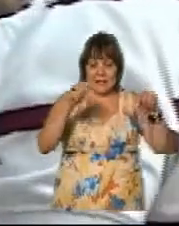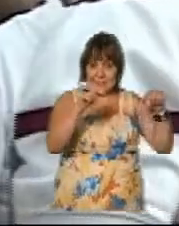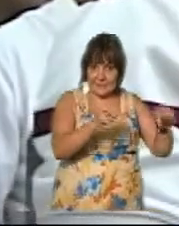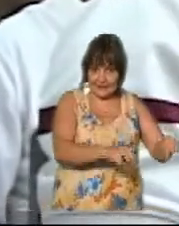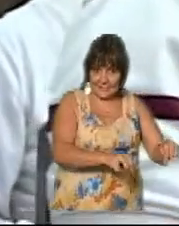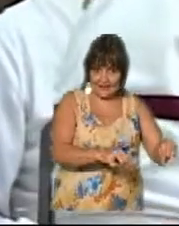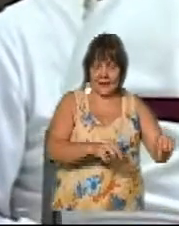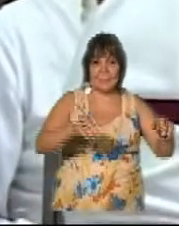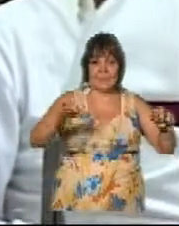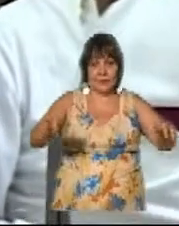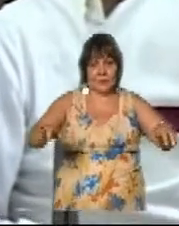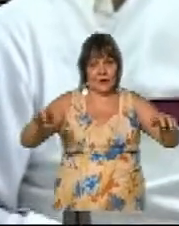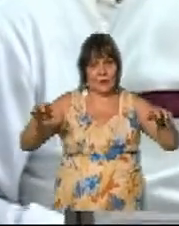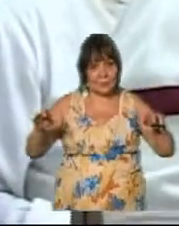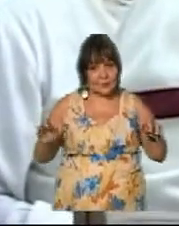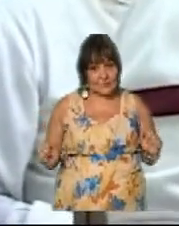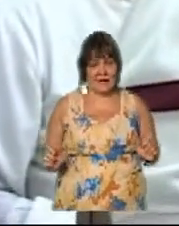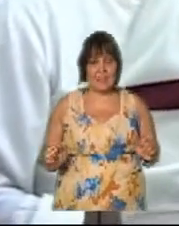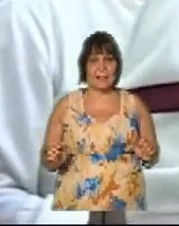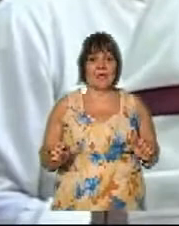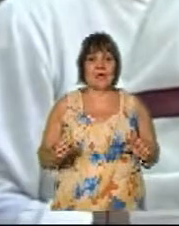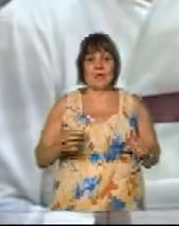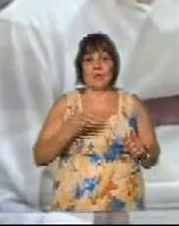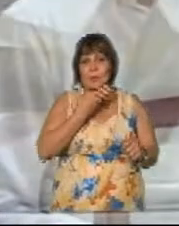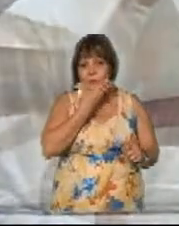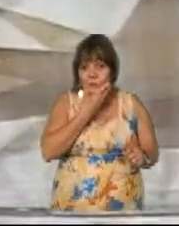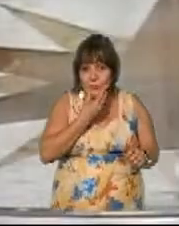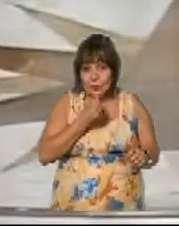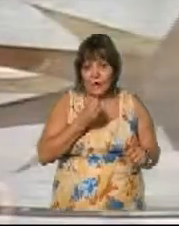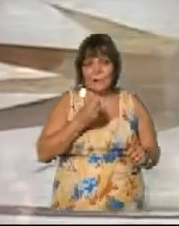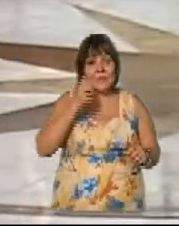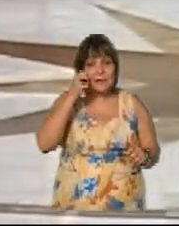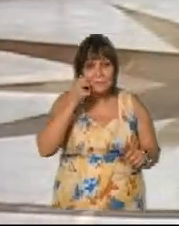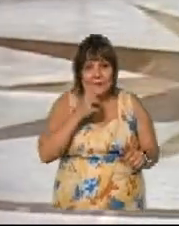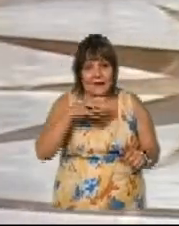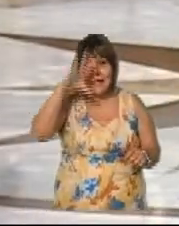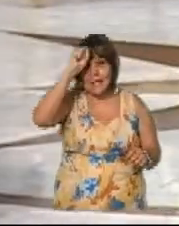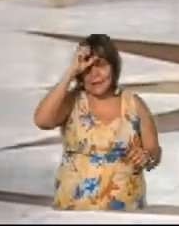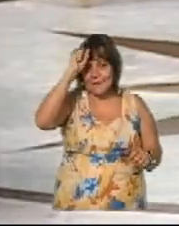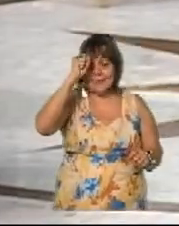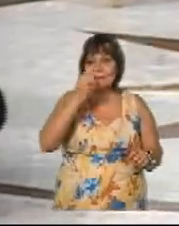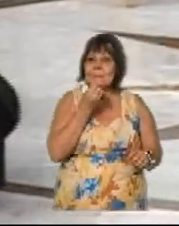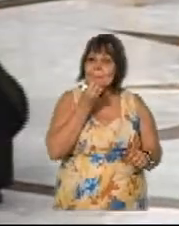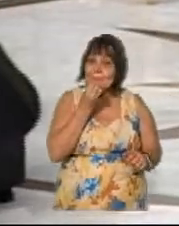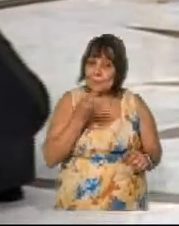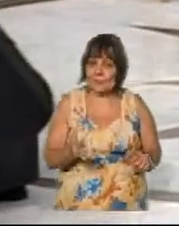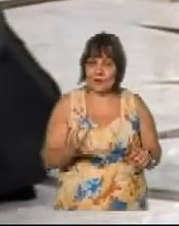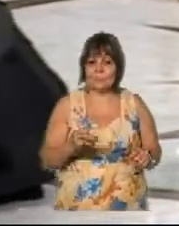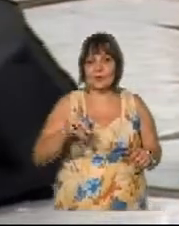altar que eu aprendi a ser um pai, um marido, um homem que eu sou hoje. Isto é o resultado de quê?